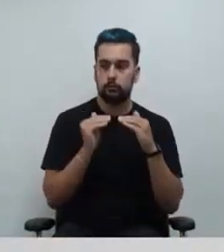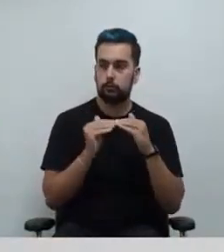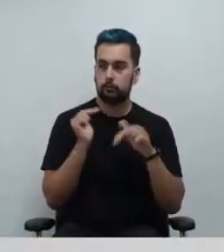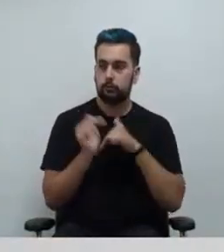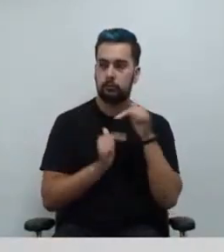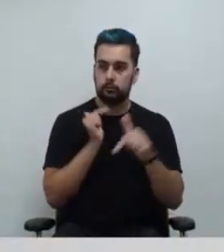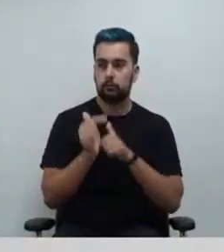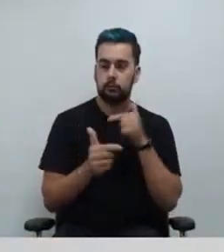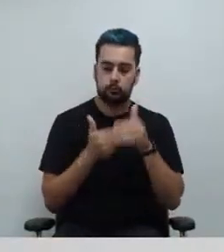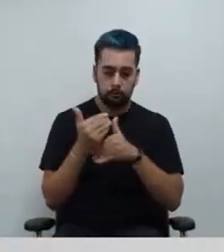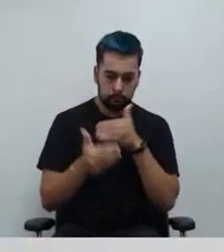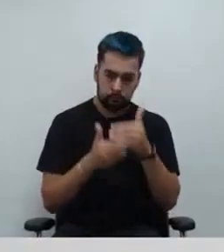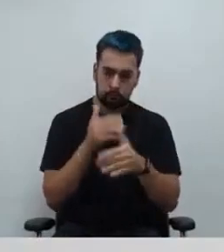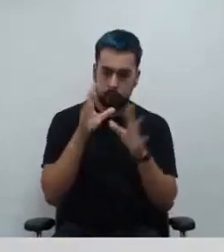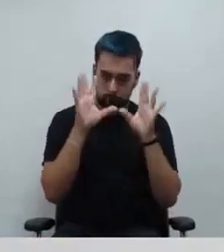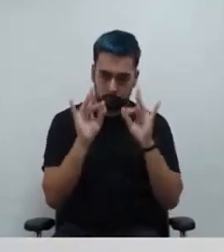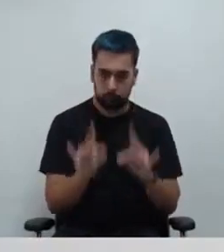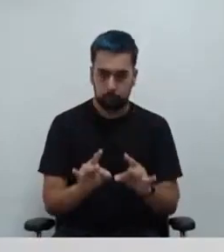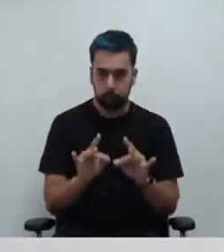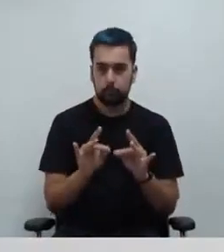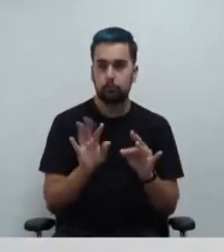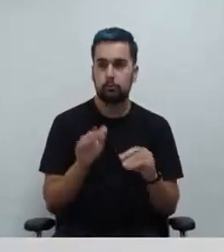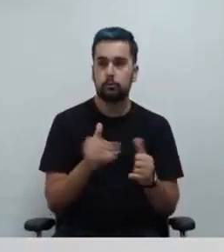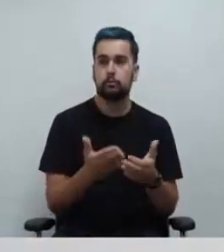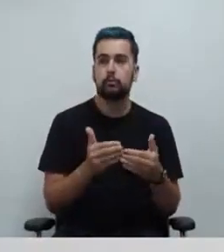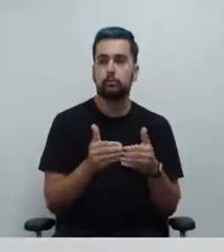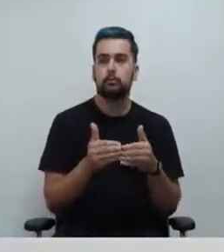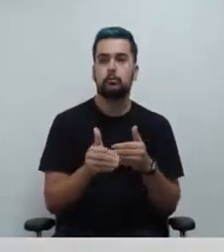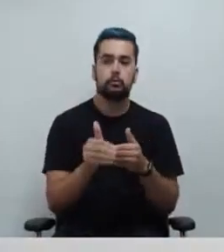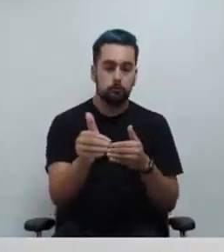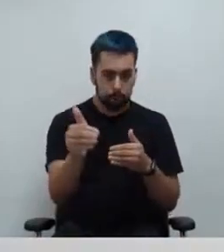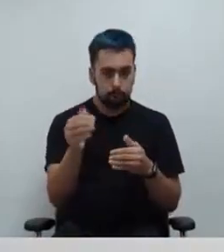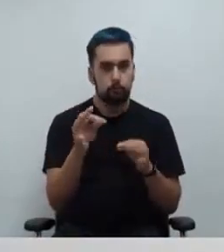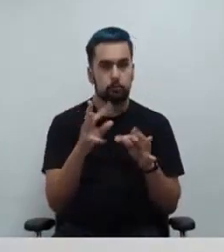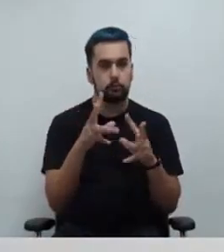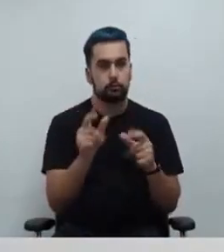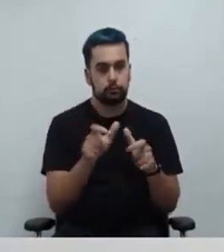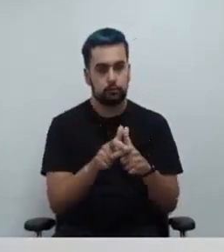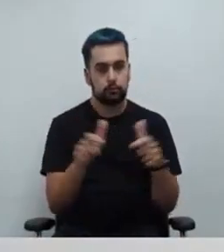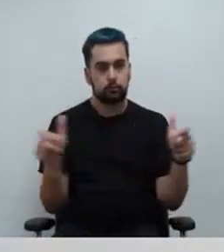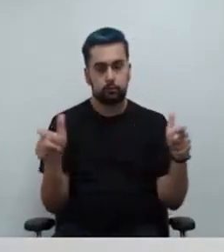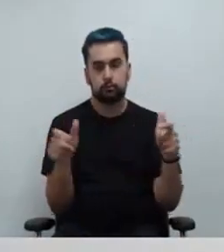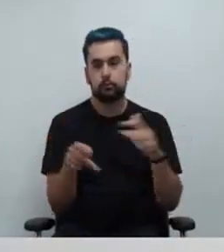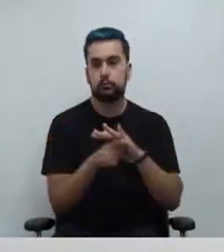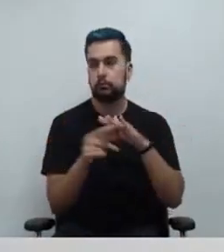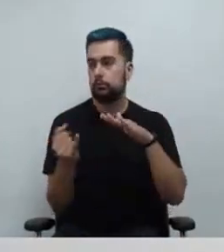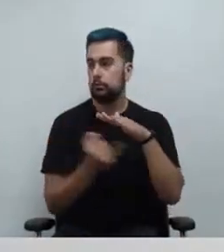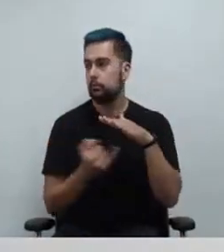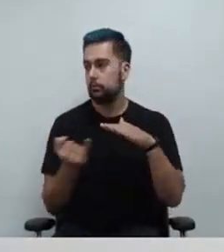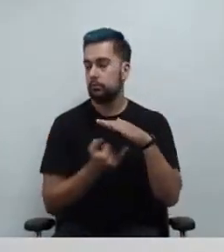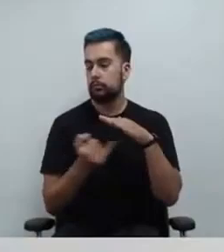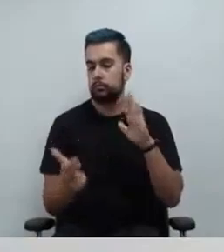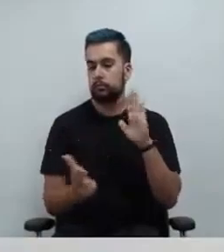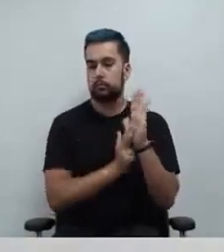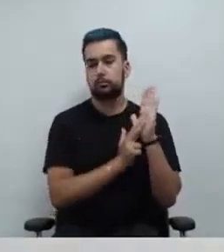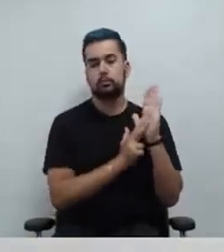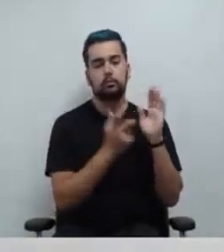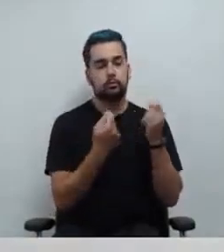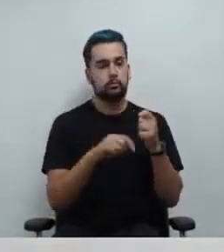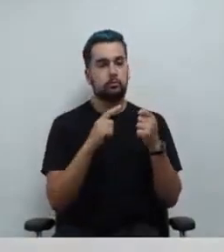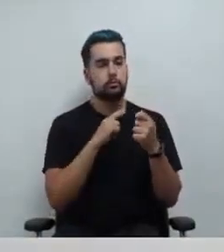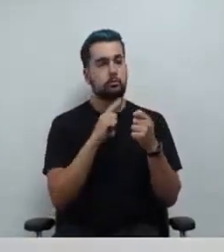isso num processo específico, e ao longo de todas as expansões institucionais e posses, tem